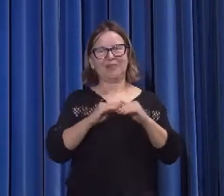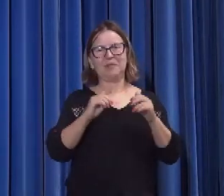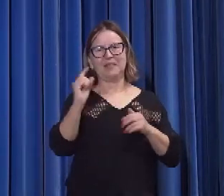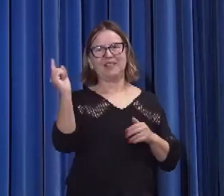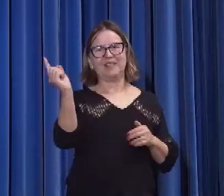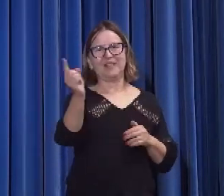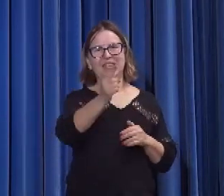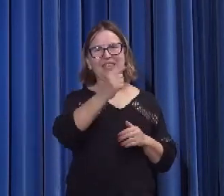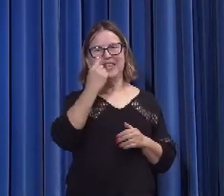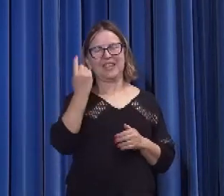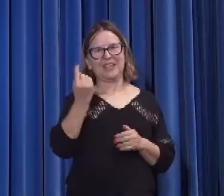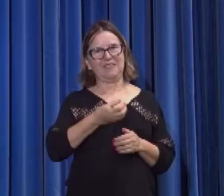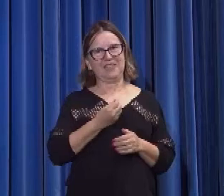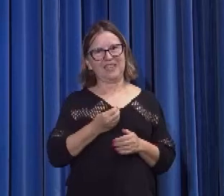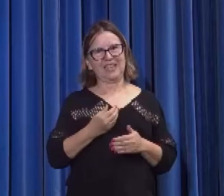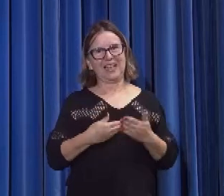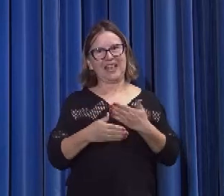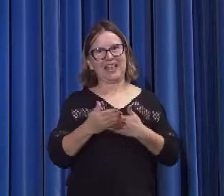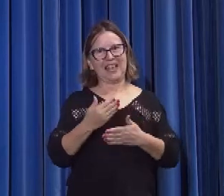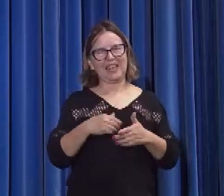Tribulação vem do latim tribulum,